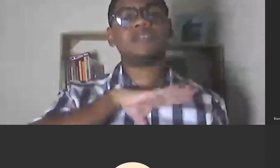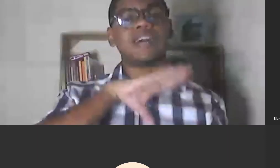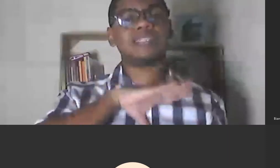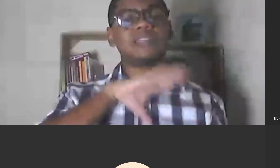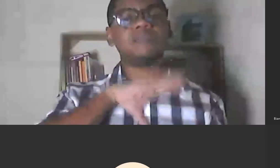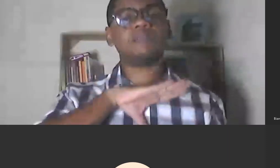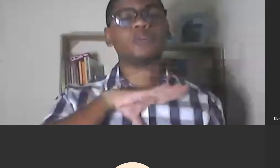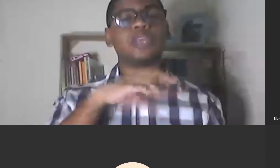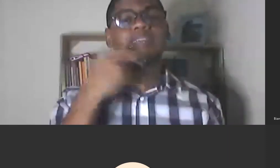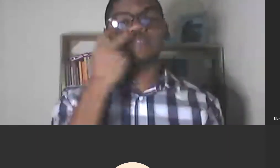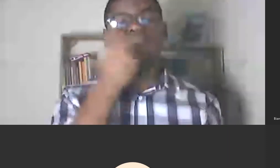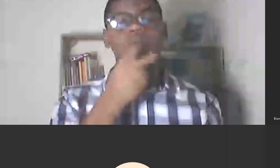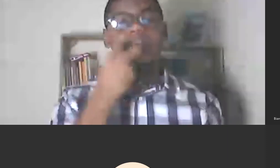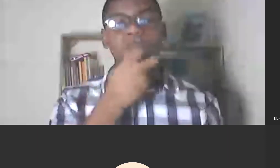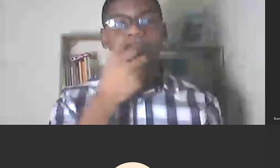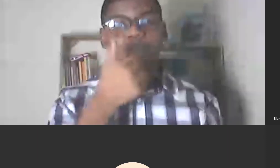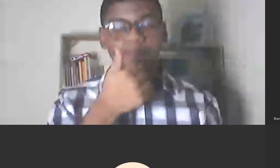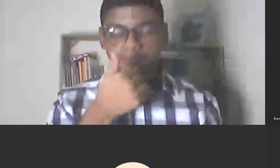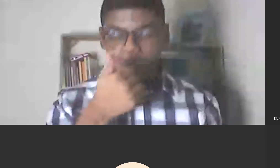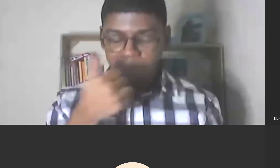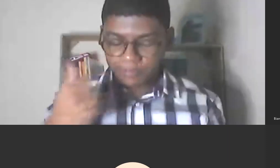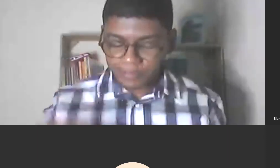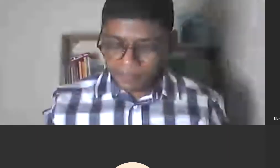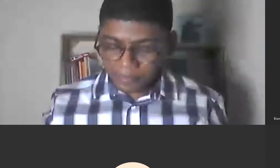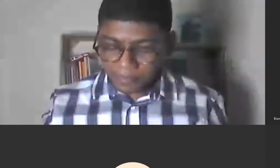e vocês fazem em português oral.